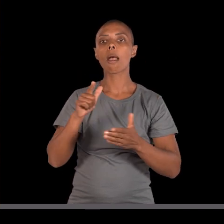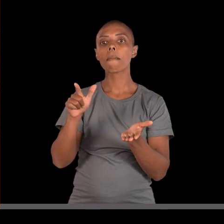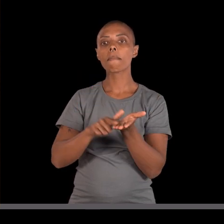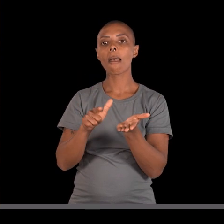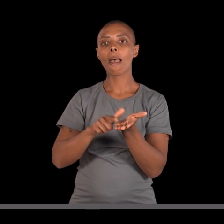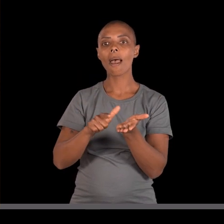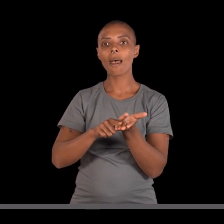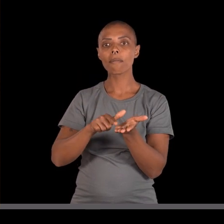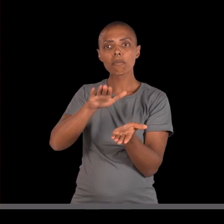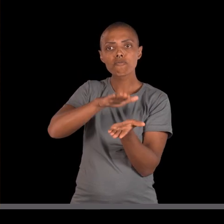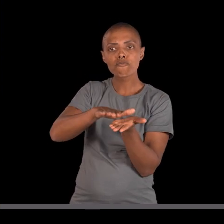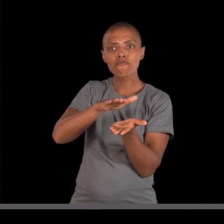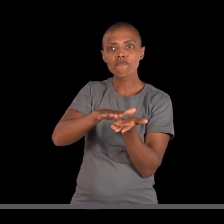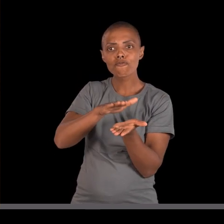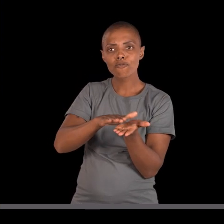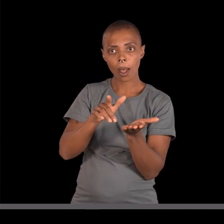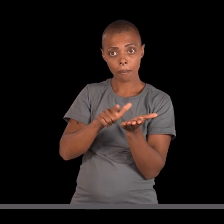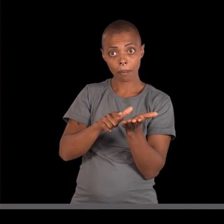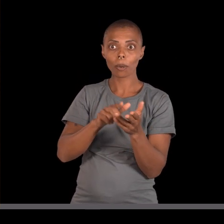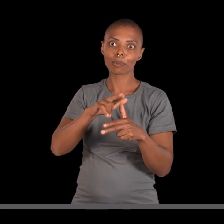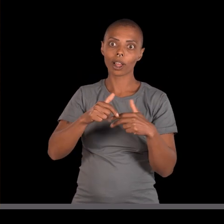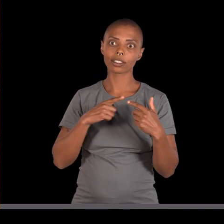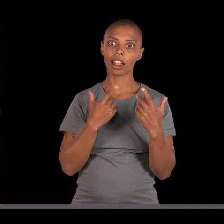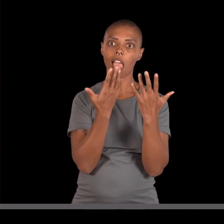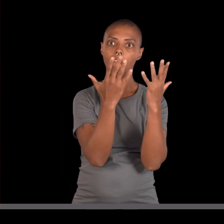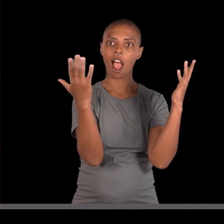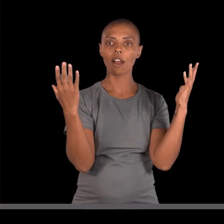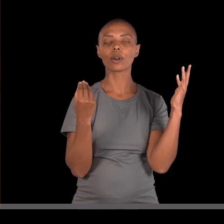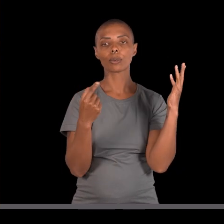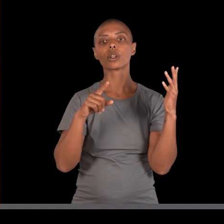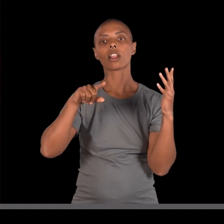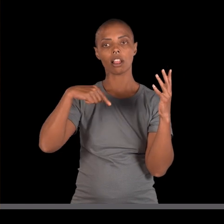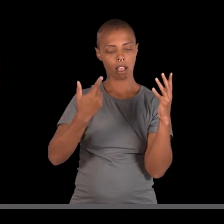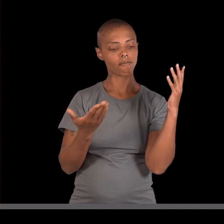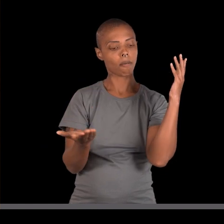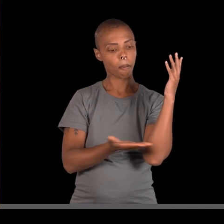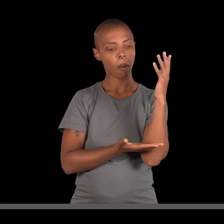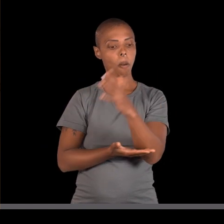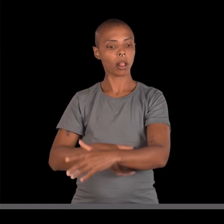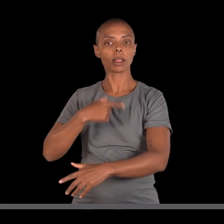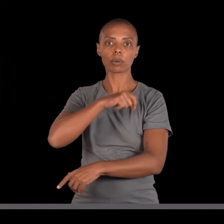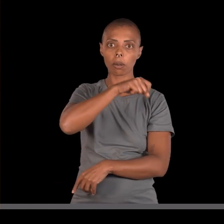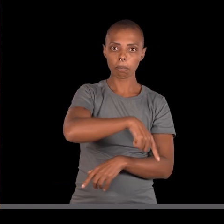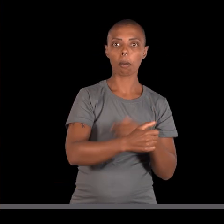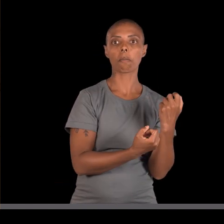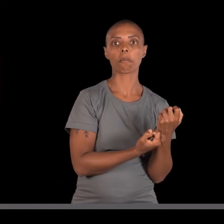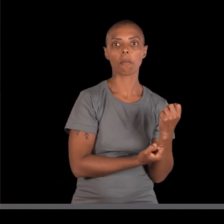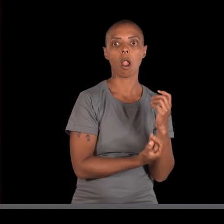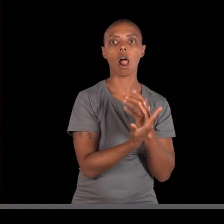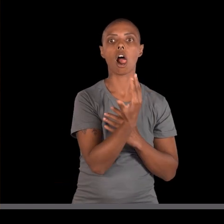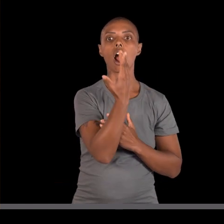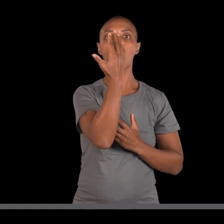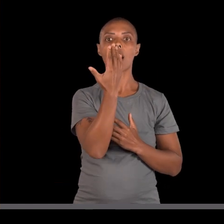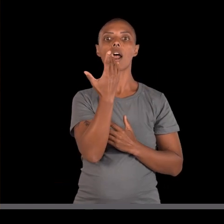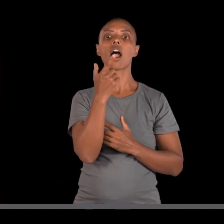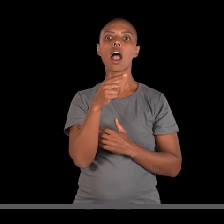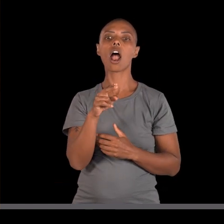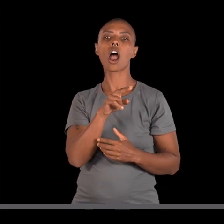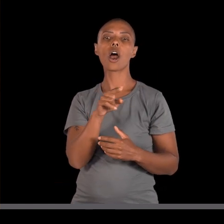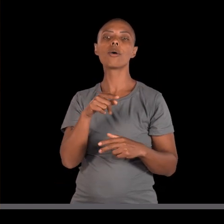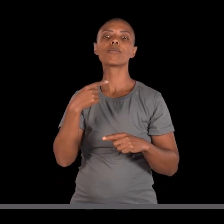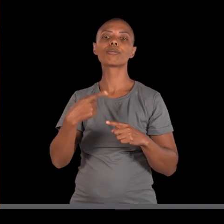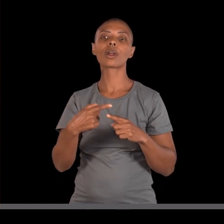né, a, a, a grande quantidade de árvores, né, e o fácil reflorestamento. É chamado de